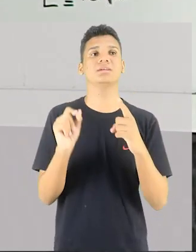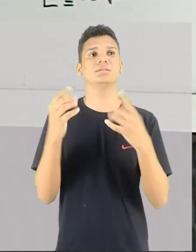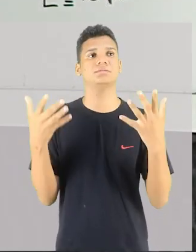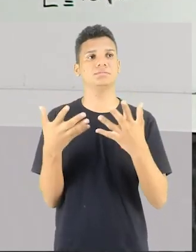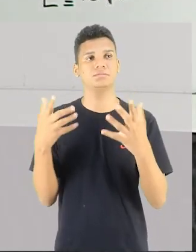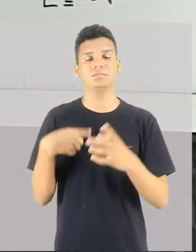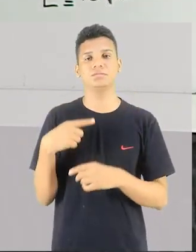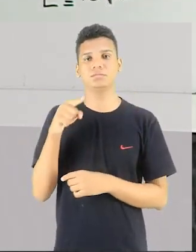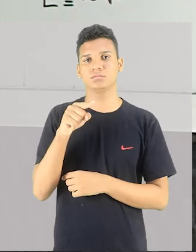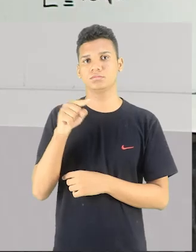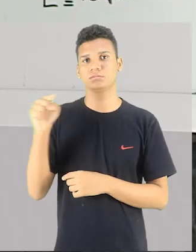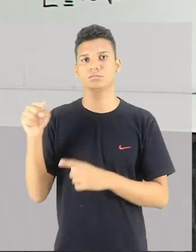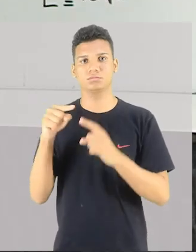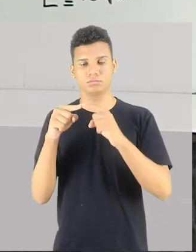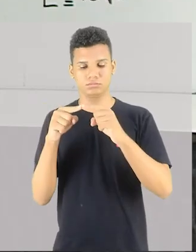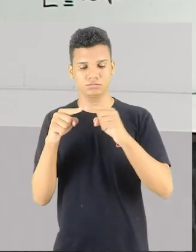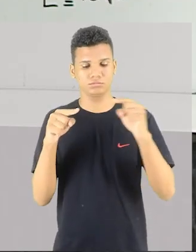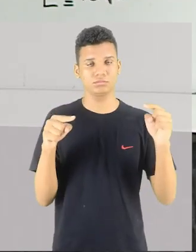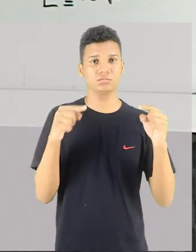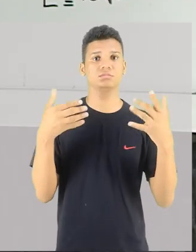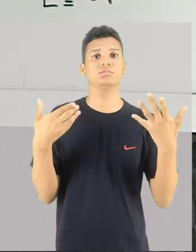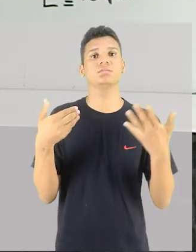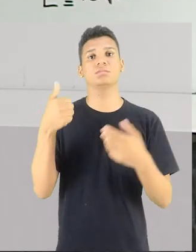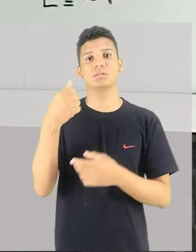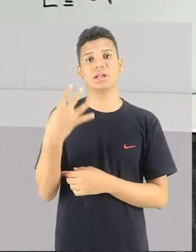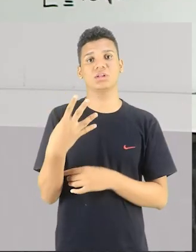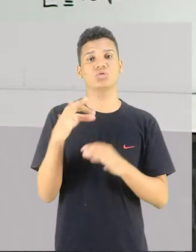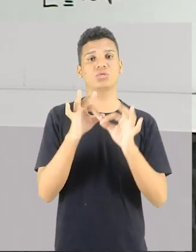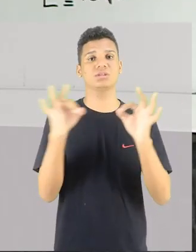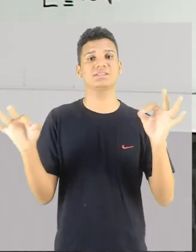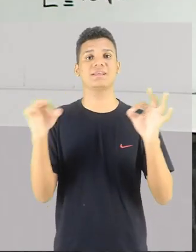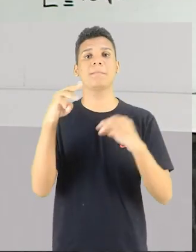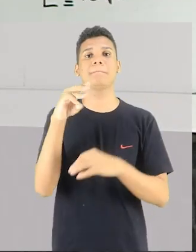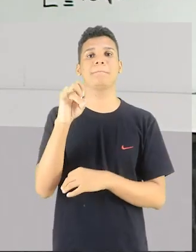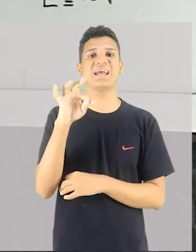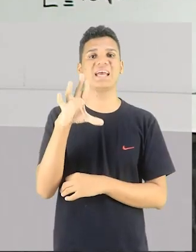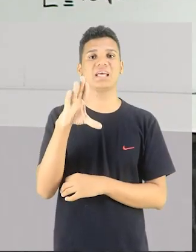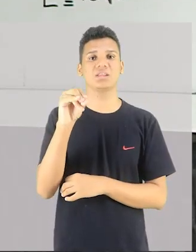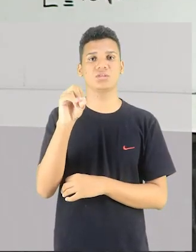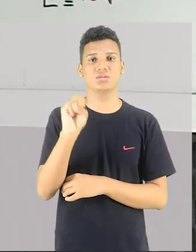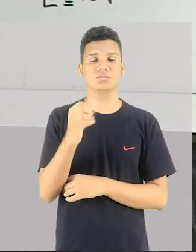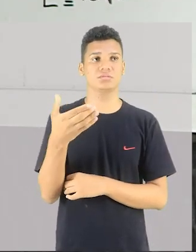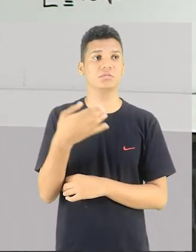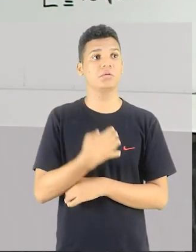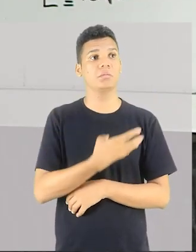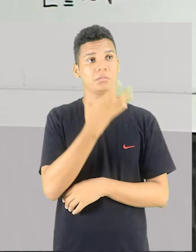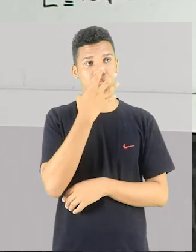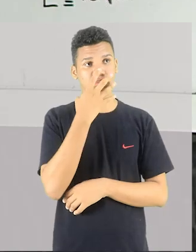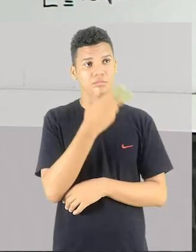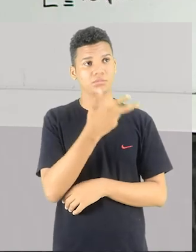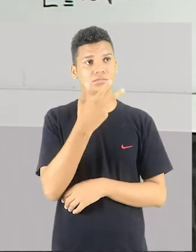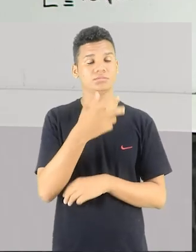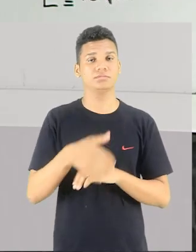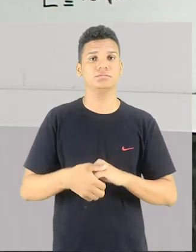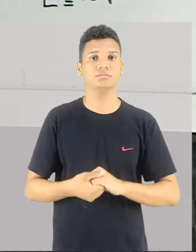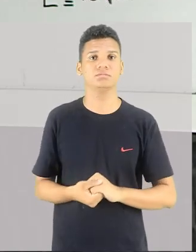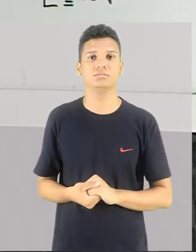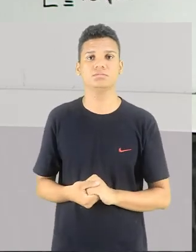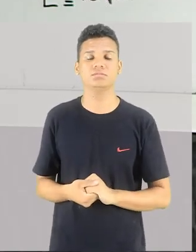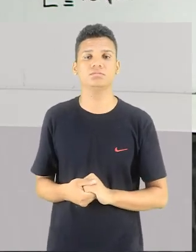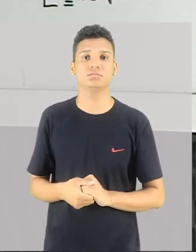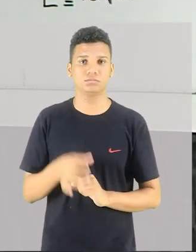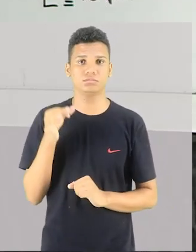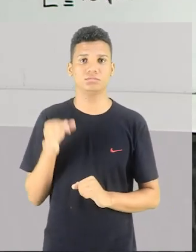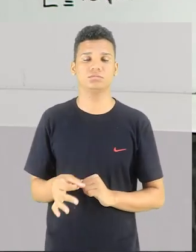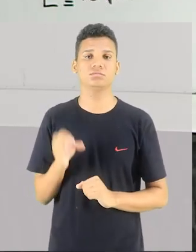aqui para esse V ficar 14 M Olha o novo diâ